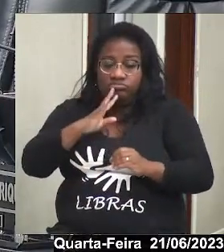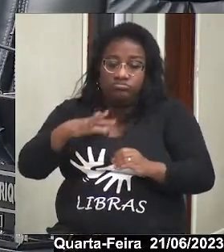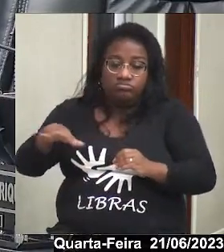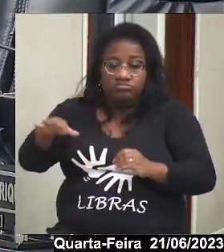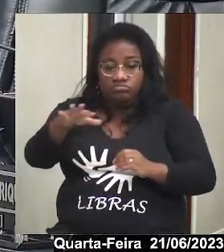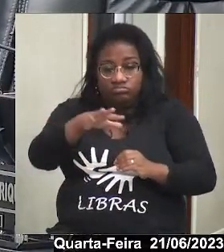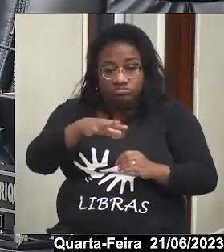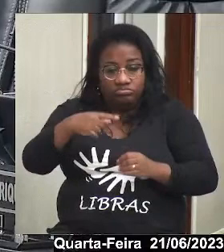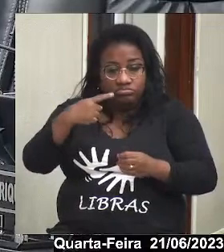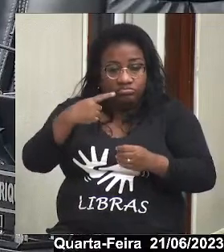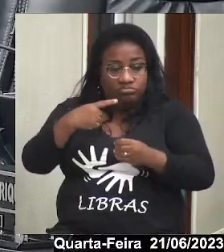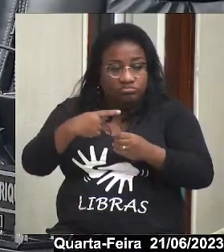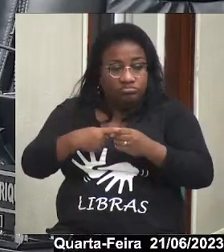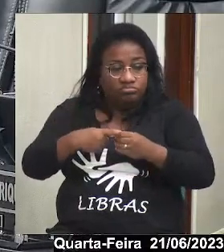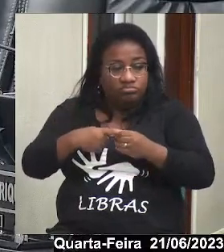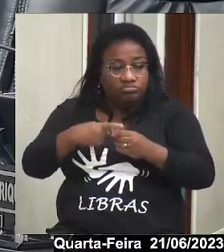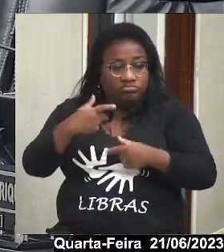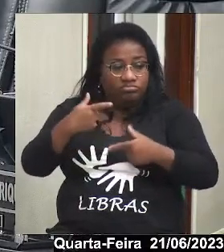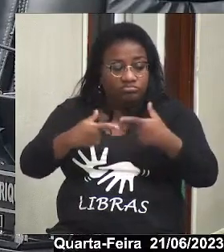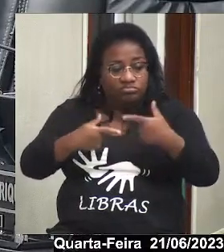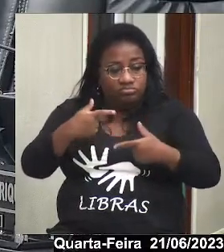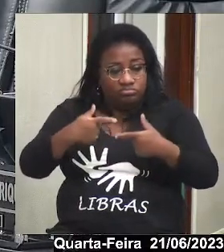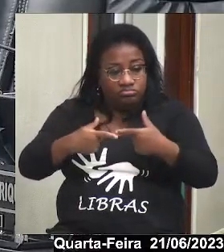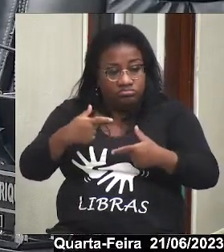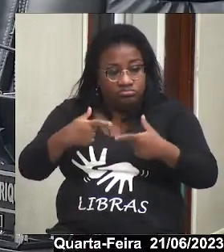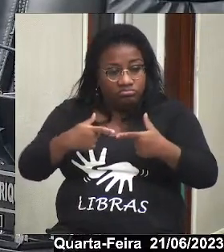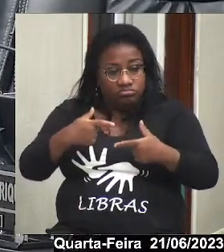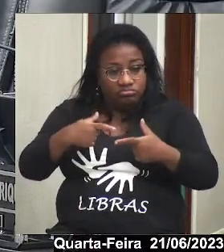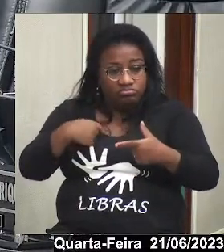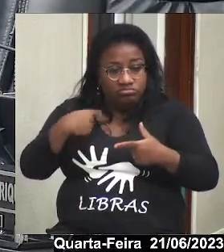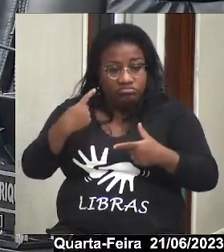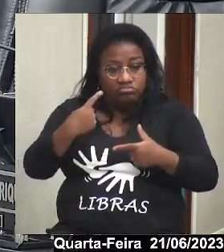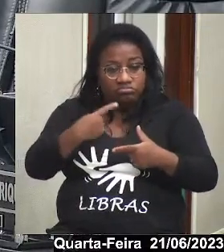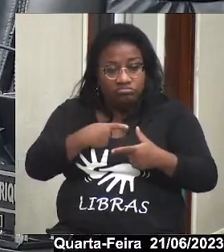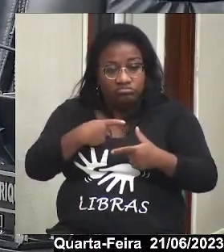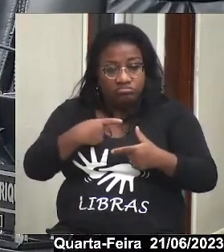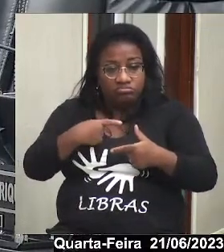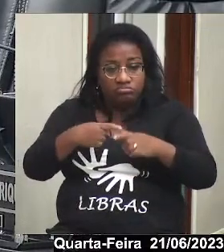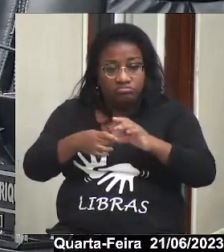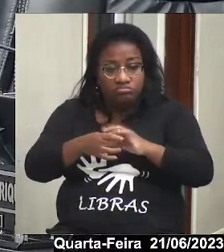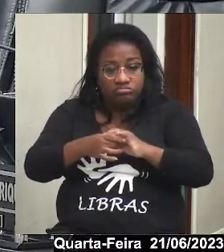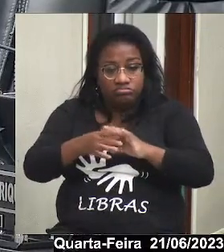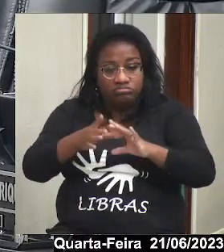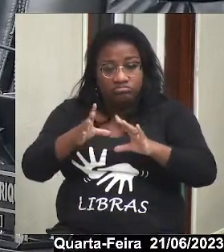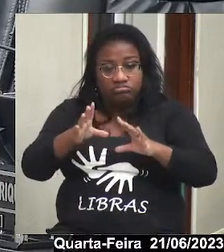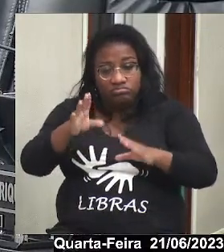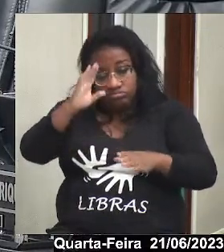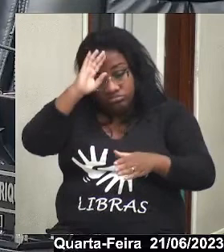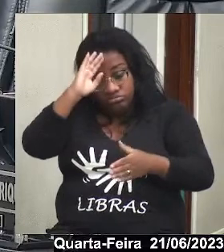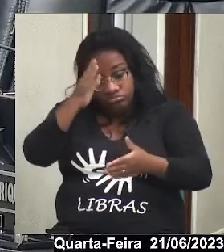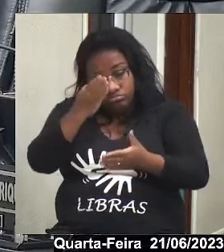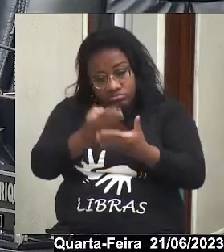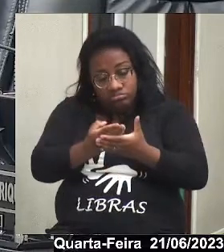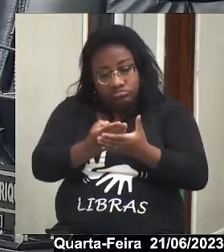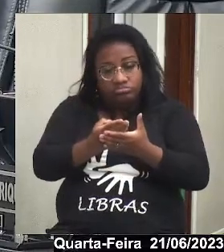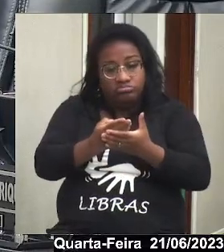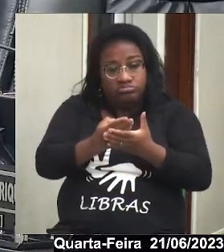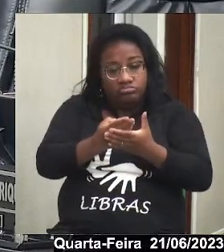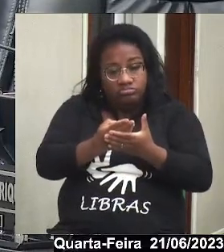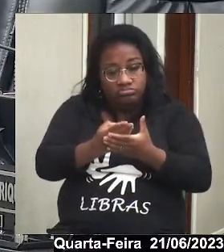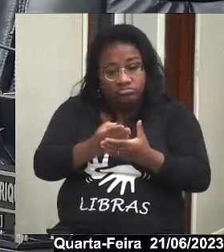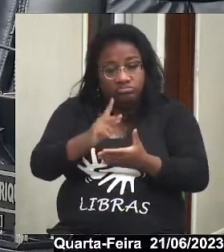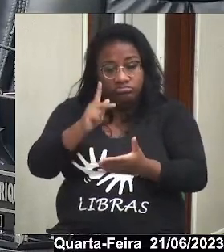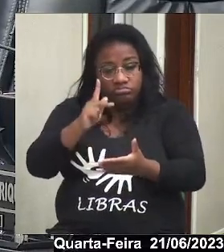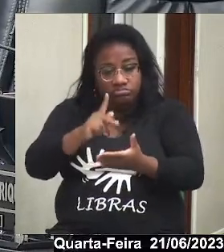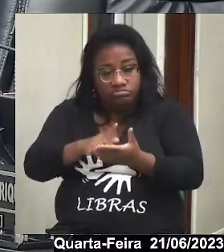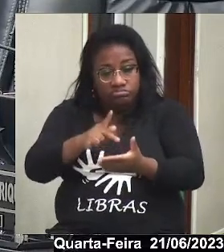tudo sobre a nossa cidade, é um político aguerrido, e nós não podemos deixar de acreditar na palavra de